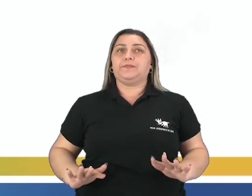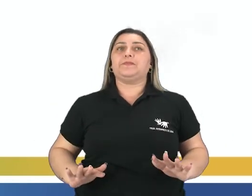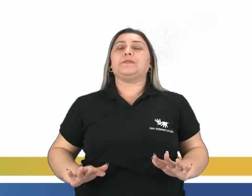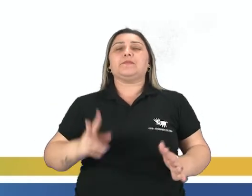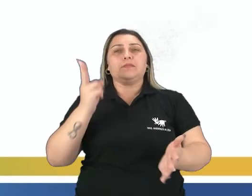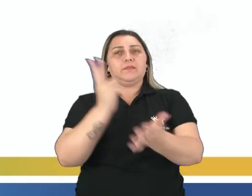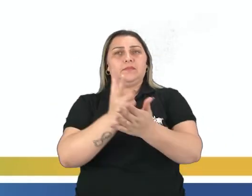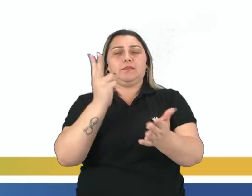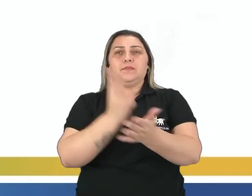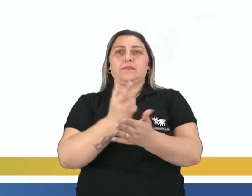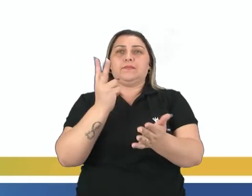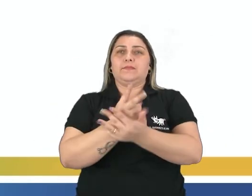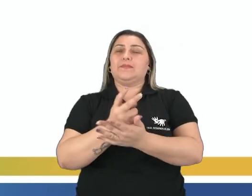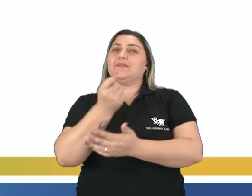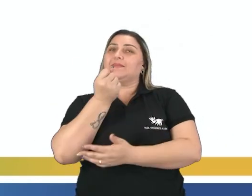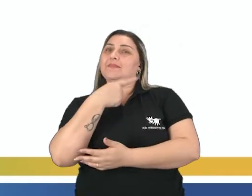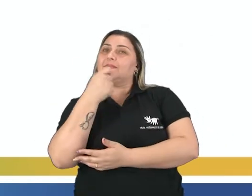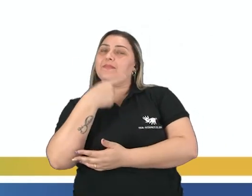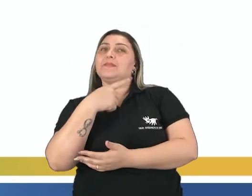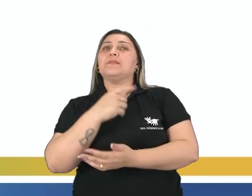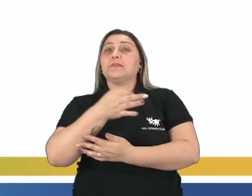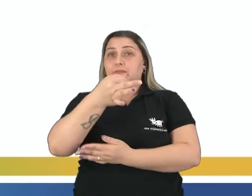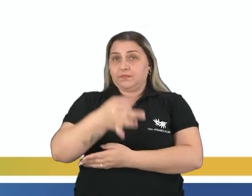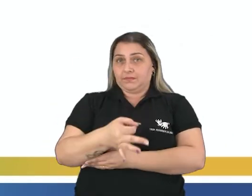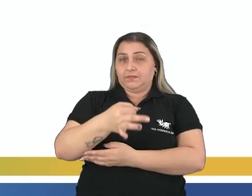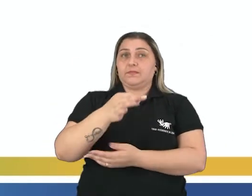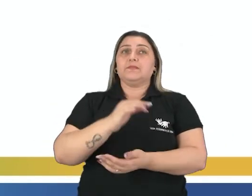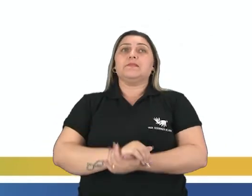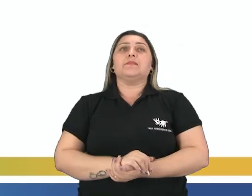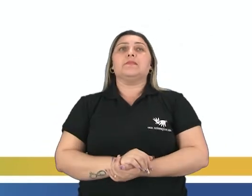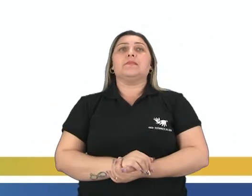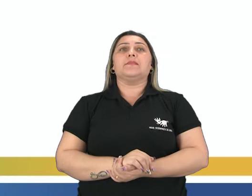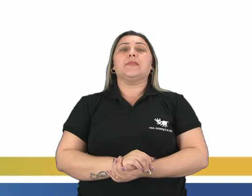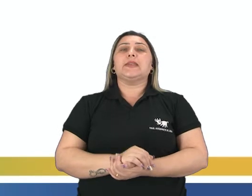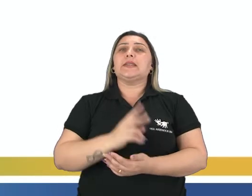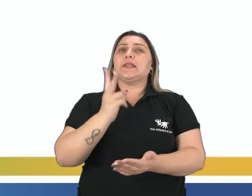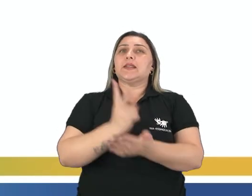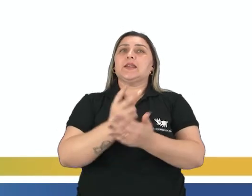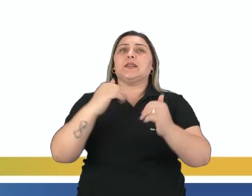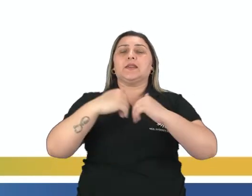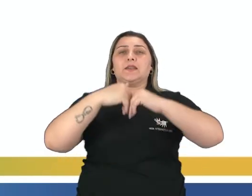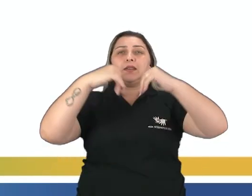ficarem sempre muito engraçados, tá? E eles estavam